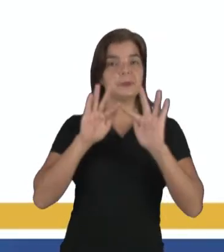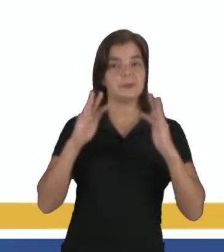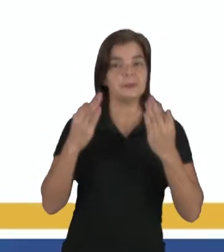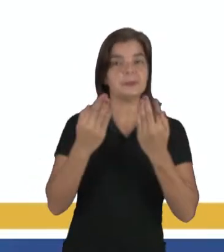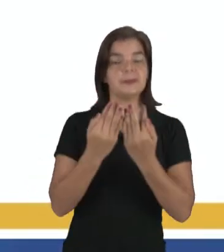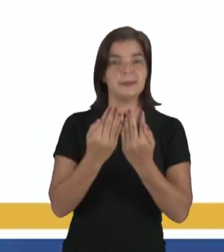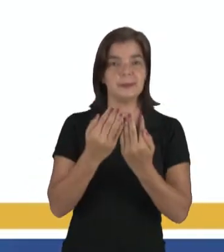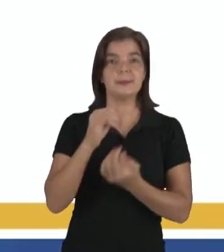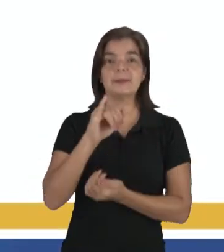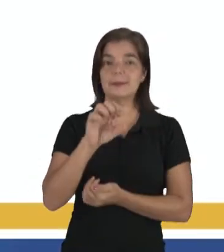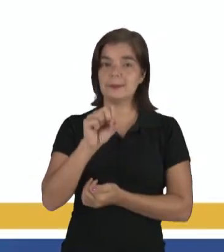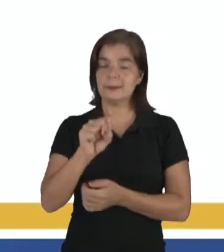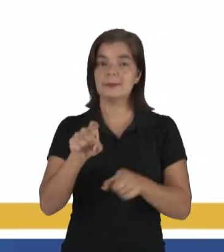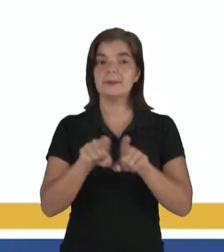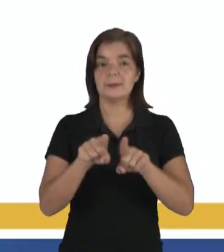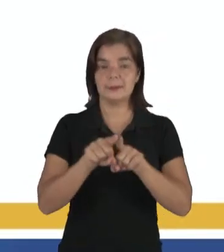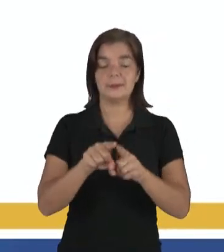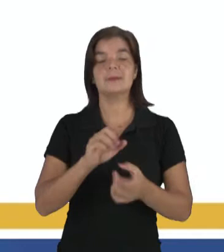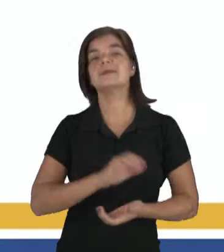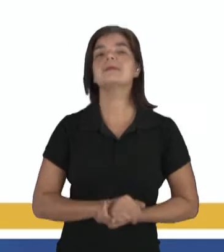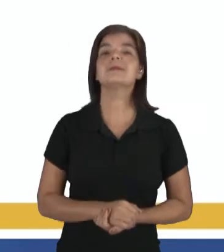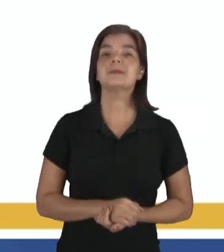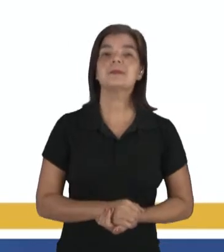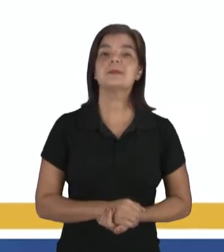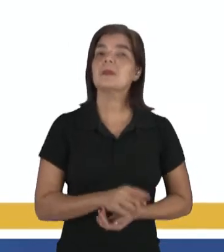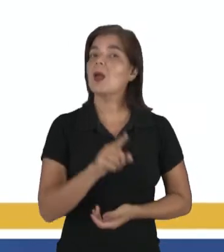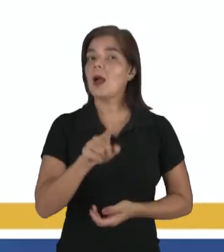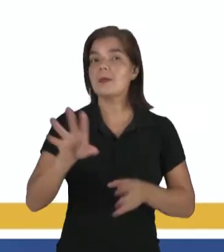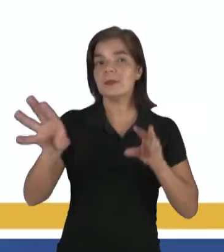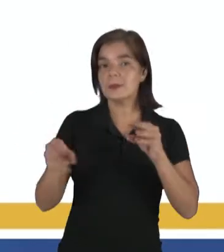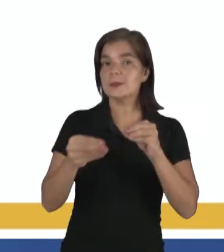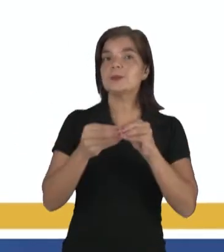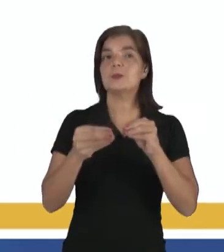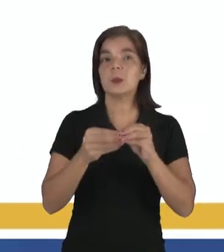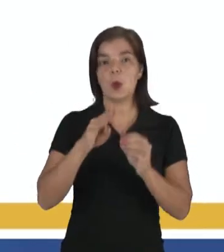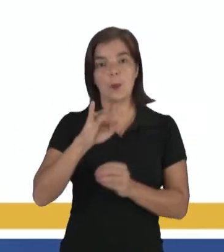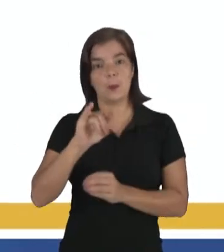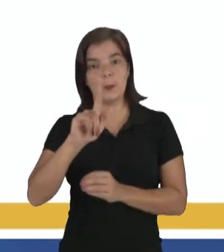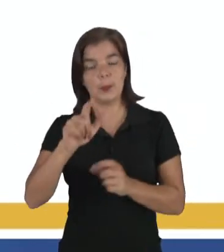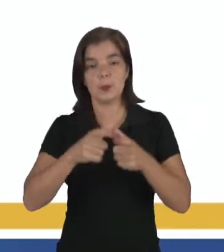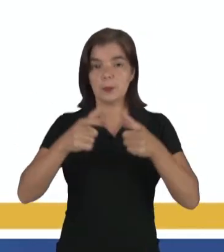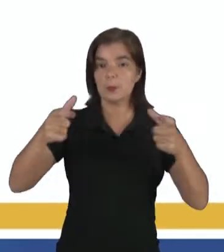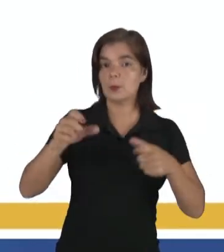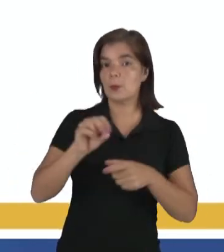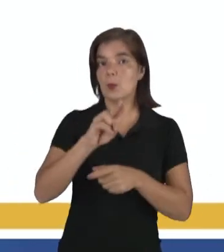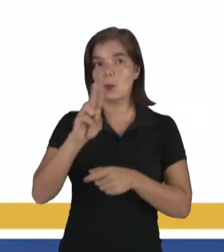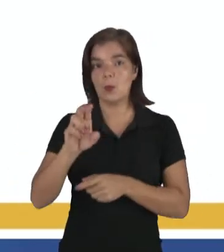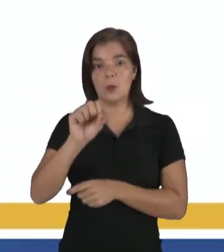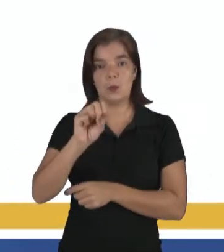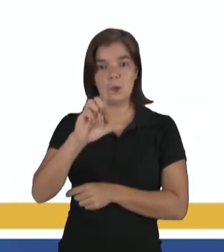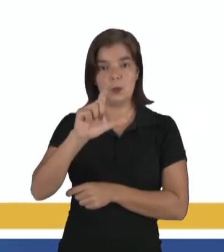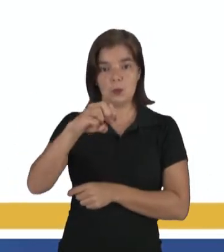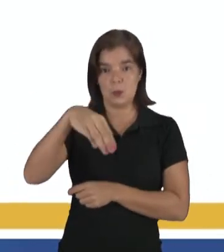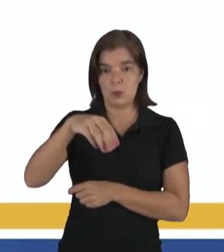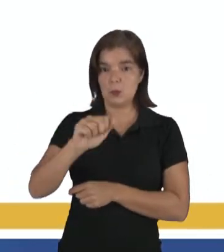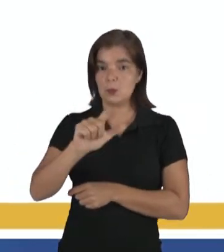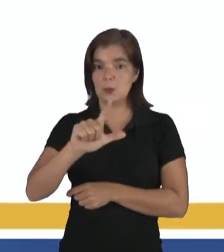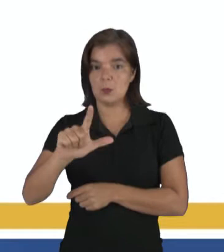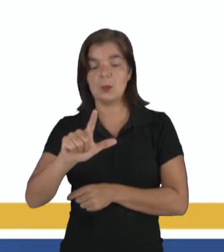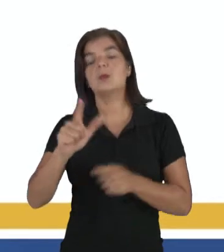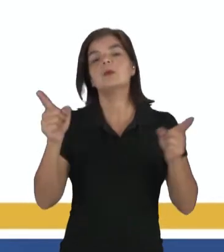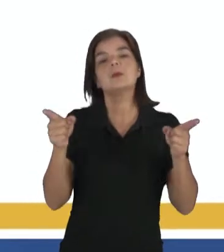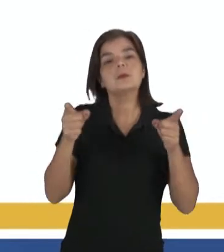mas Family is a minha família é e você completa com Big que é grande ou smokey é pequena